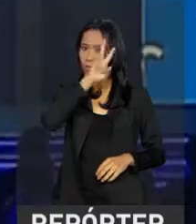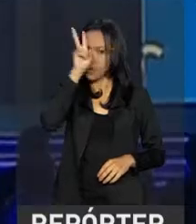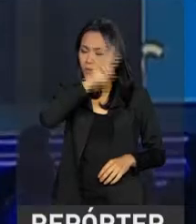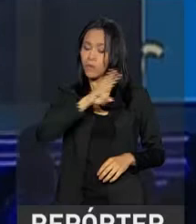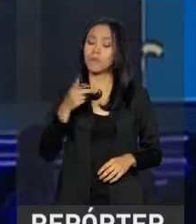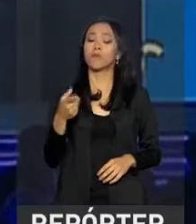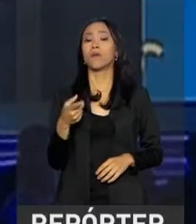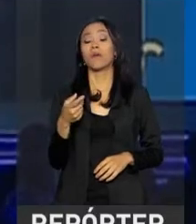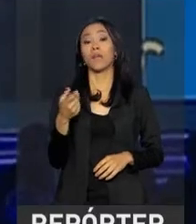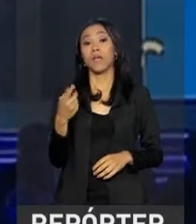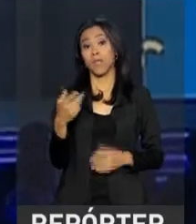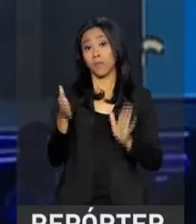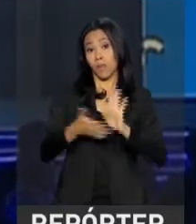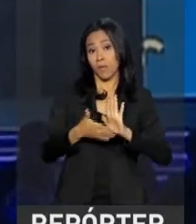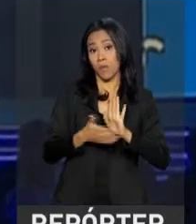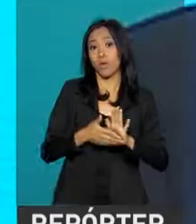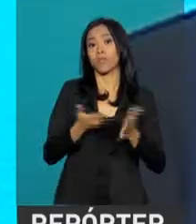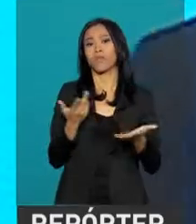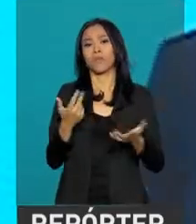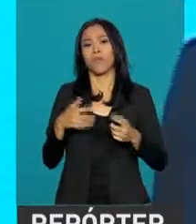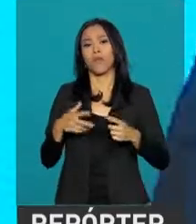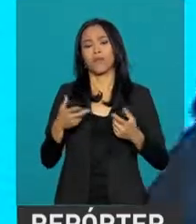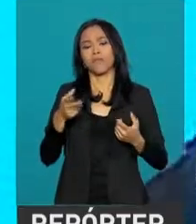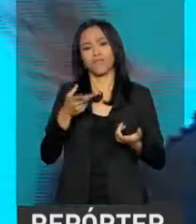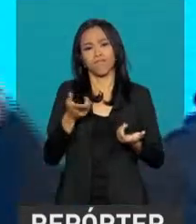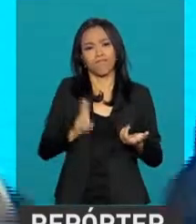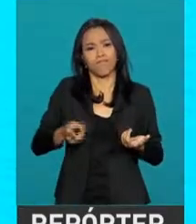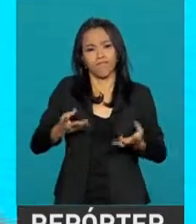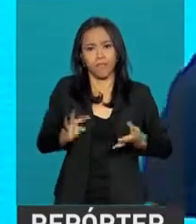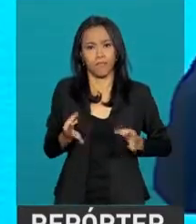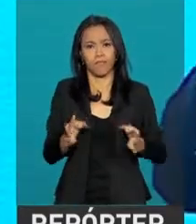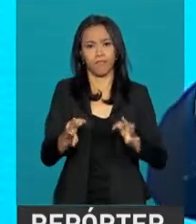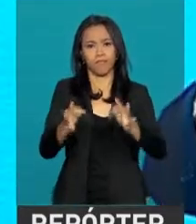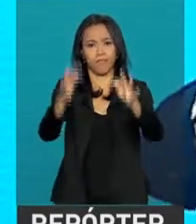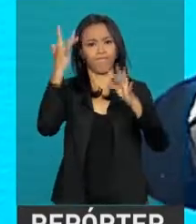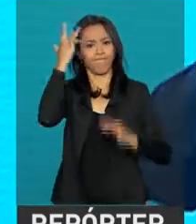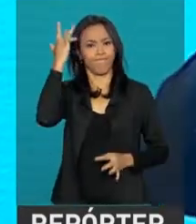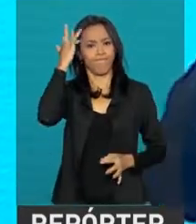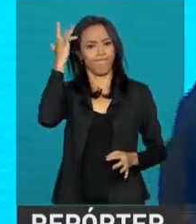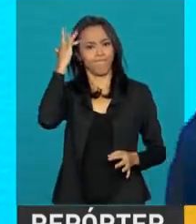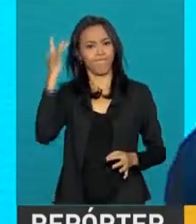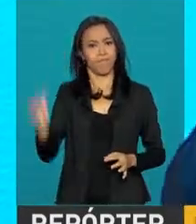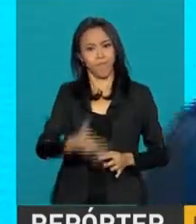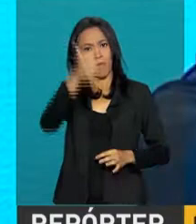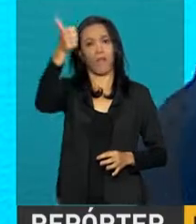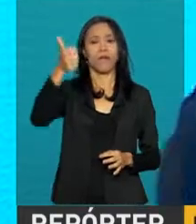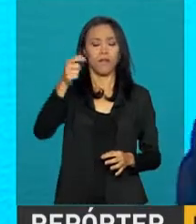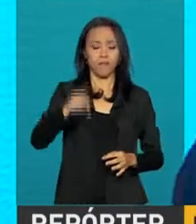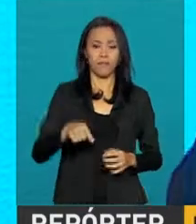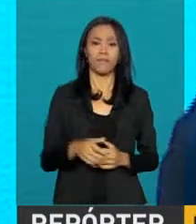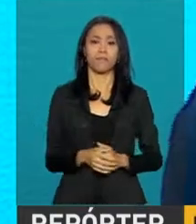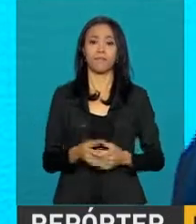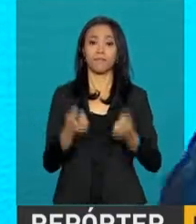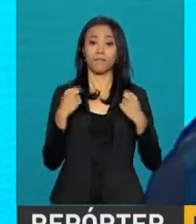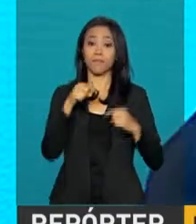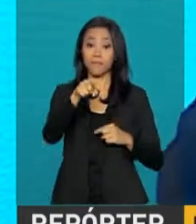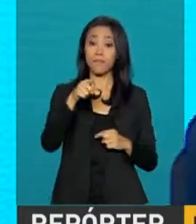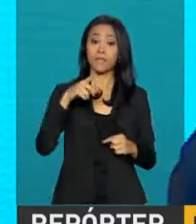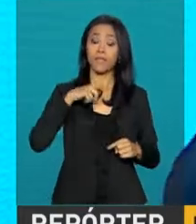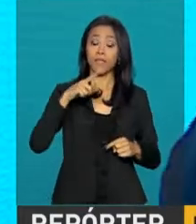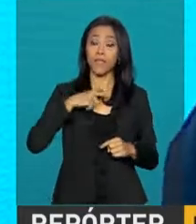adotadas para modernizar a instituição contribui para a melhora em linha com as melhores práticas